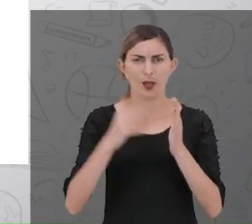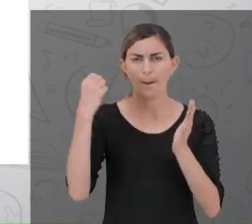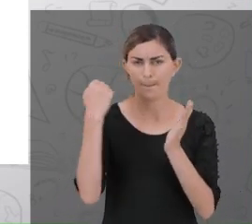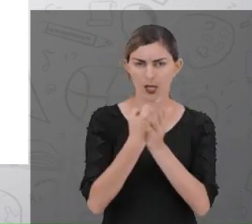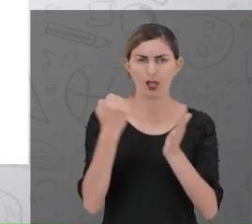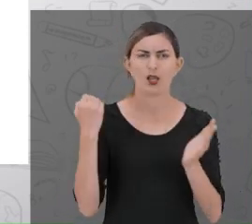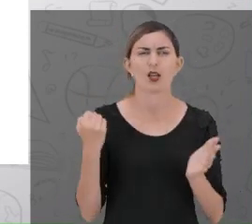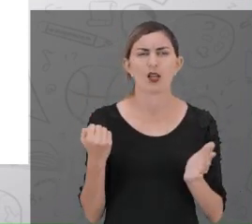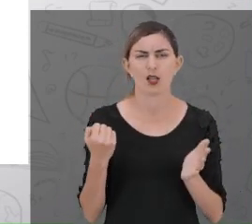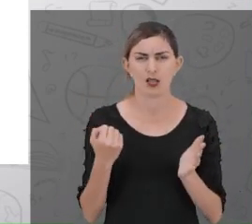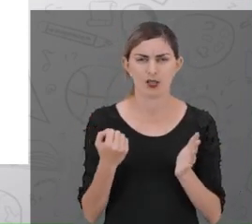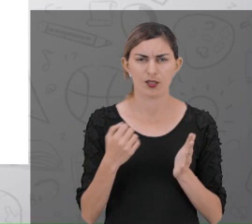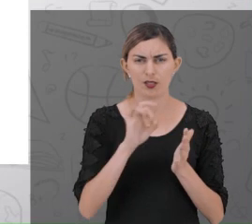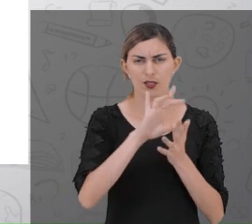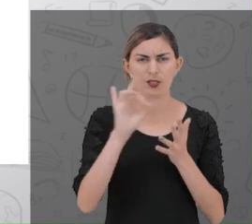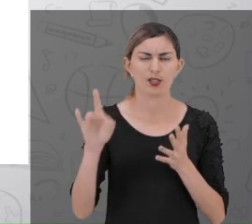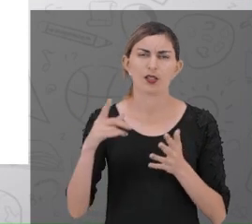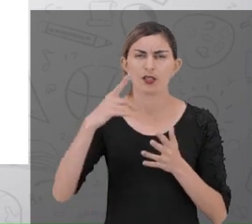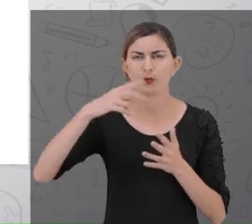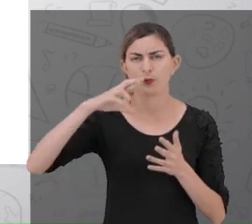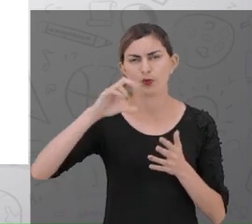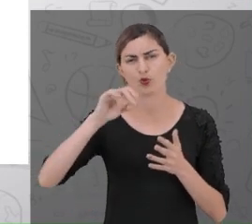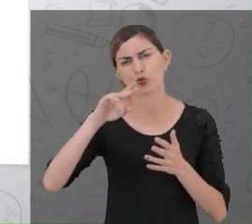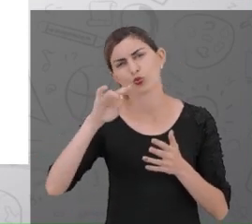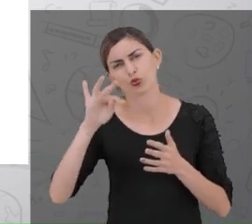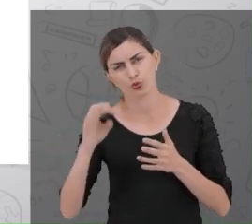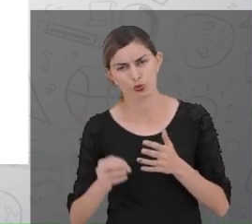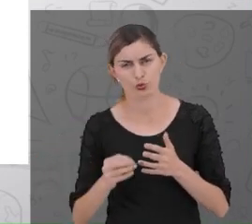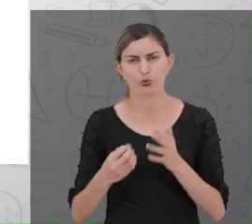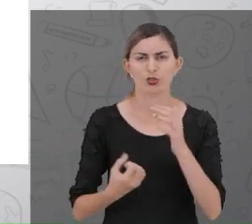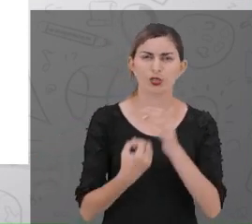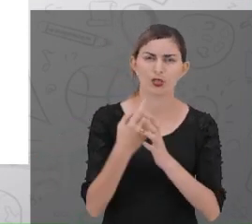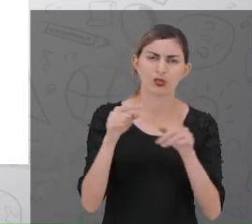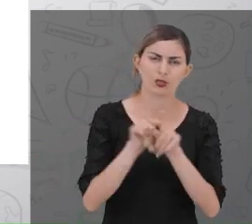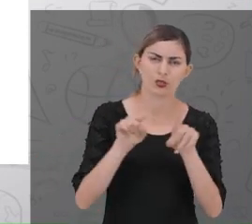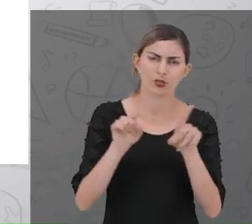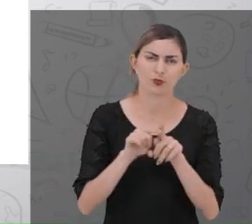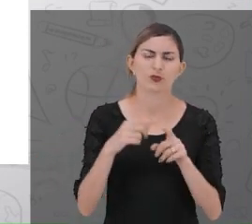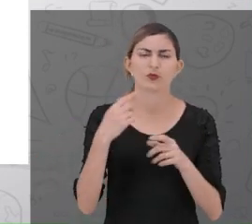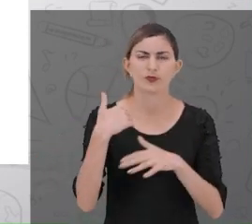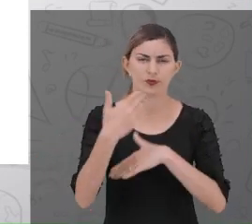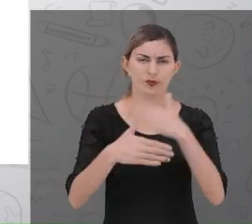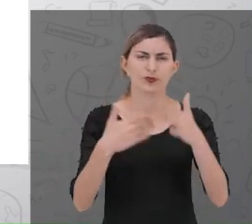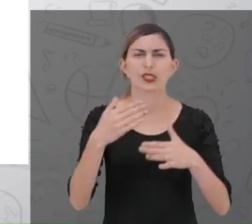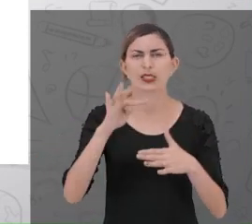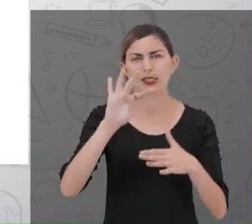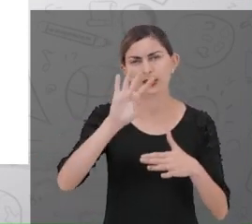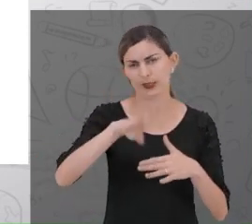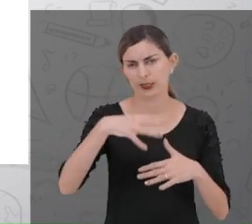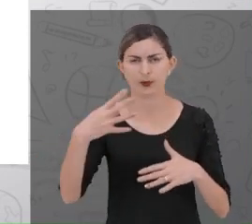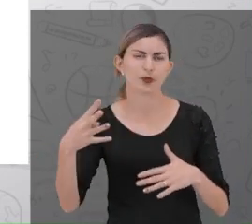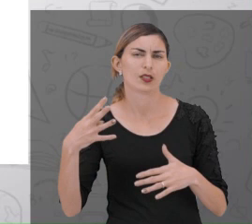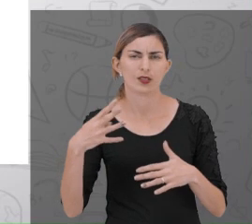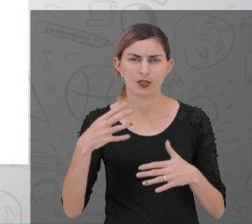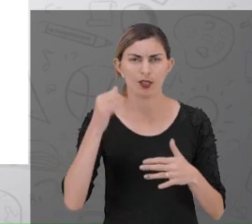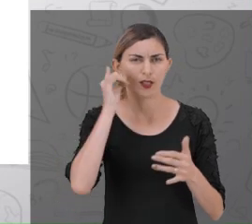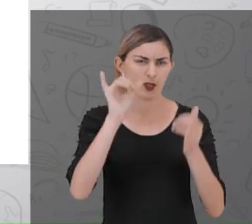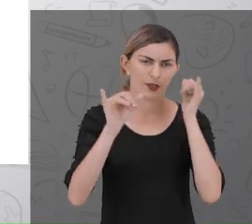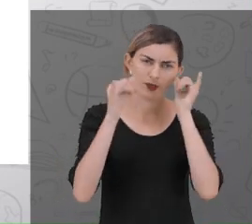nós pegamos a marca de cada produto e criamos também sua